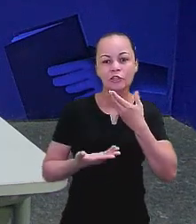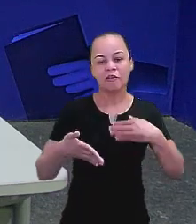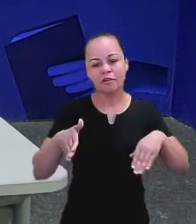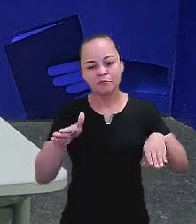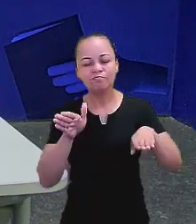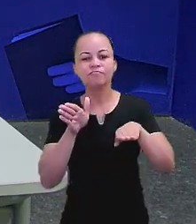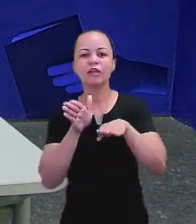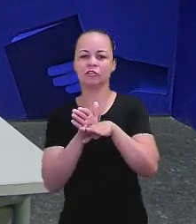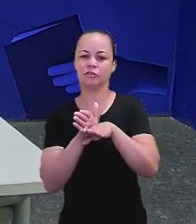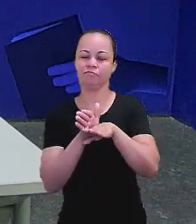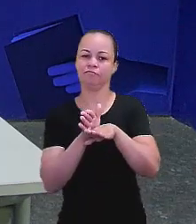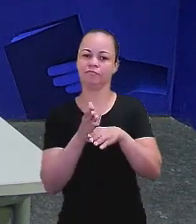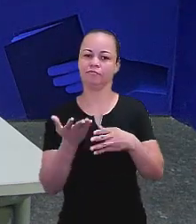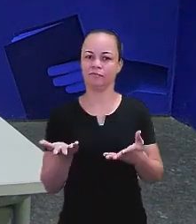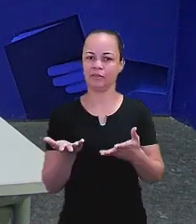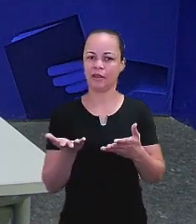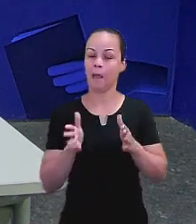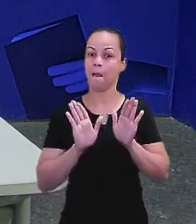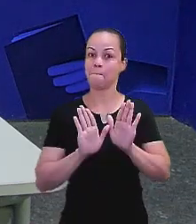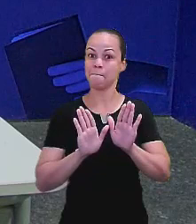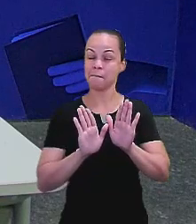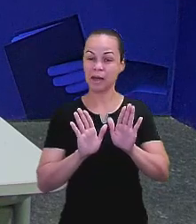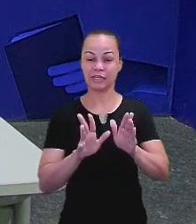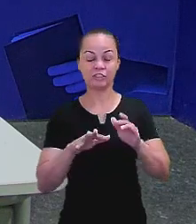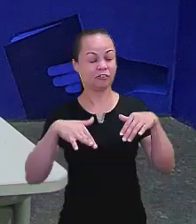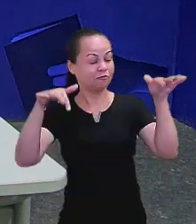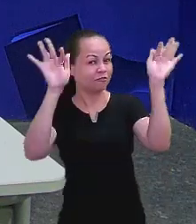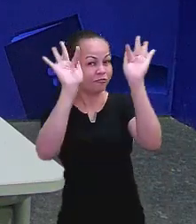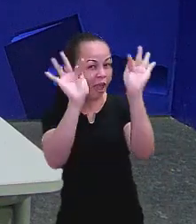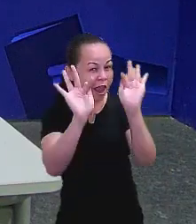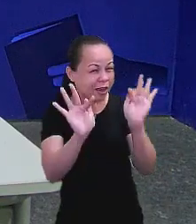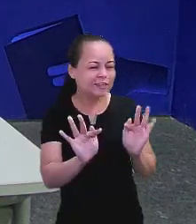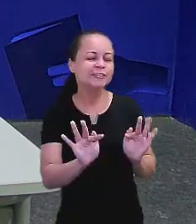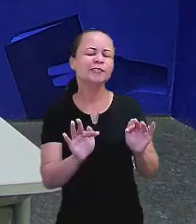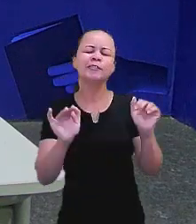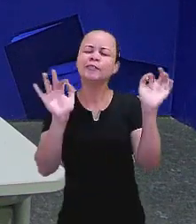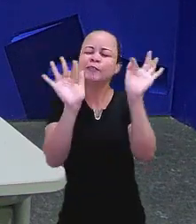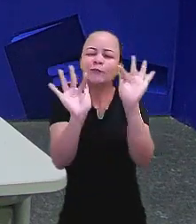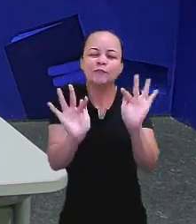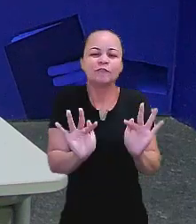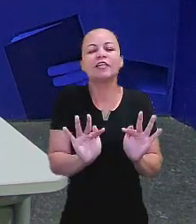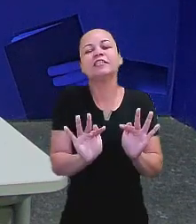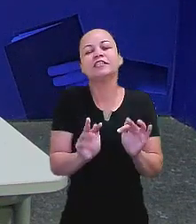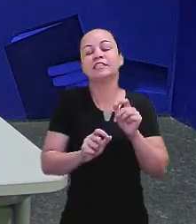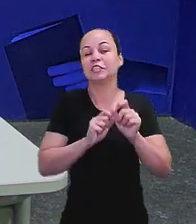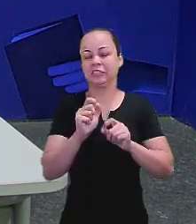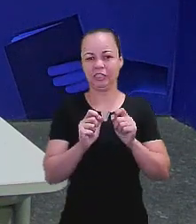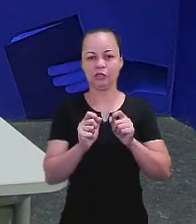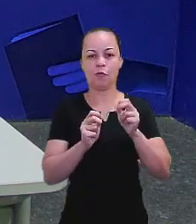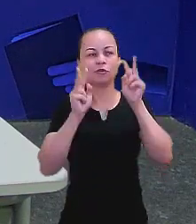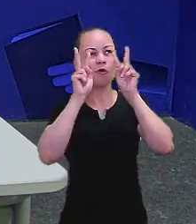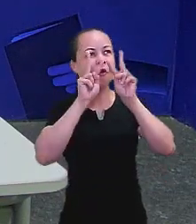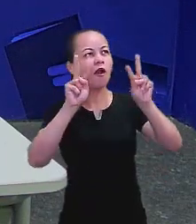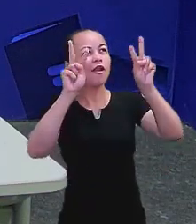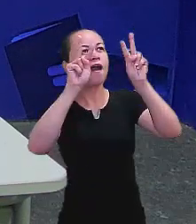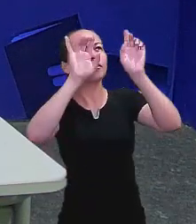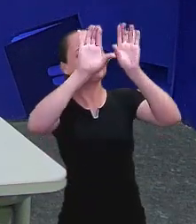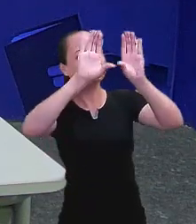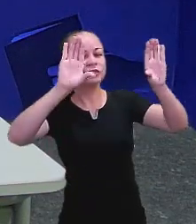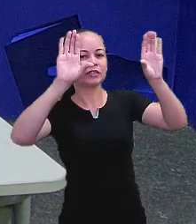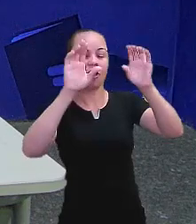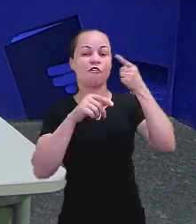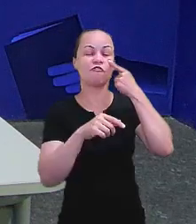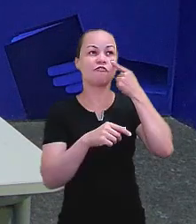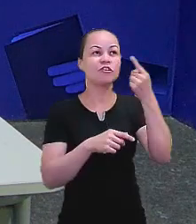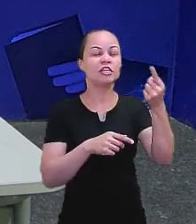chegar. Ai, mas eles estavam tão felizes, quando olharam para o céu, viram